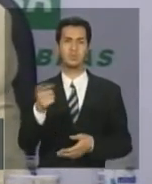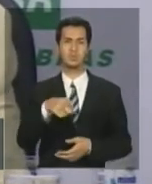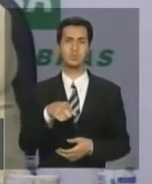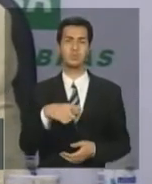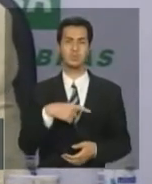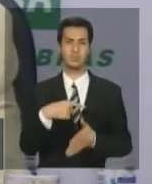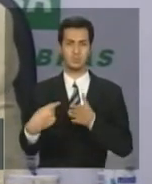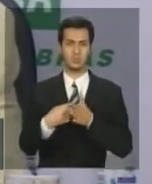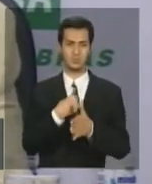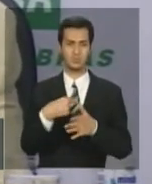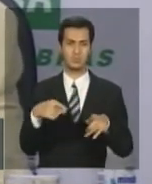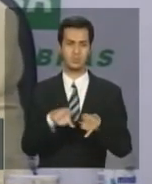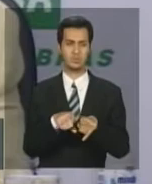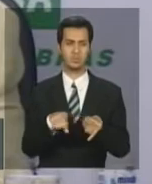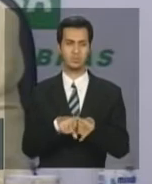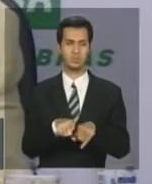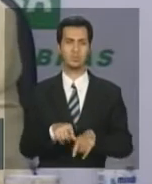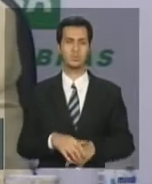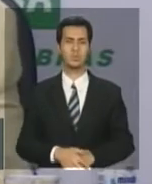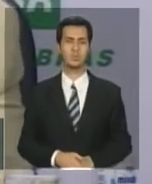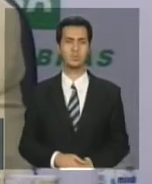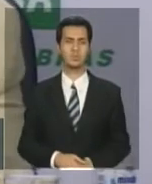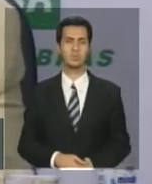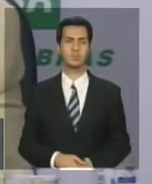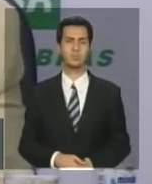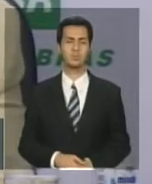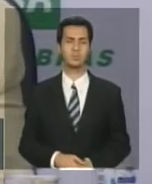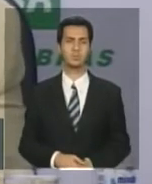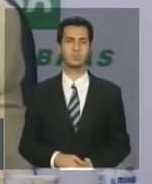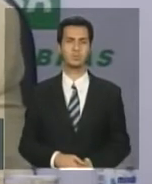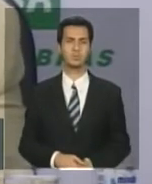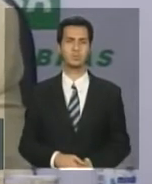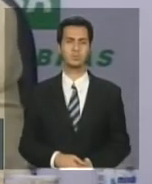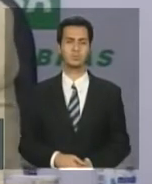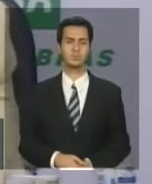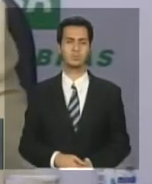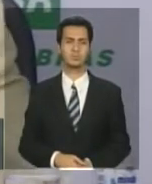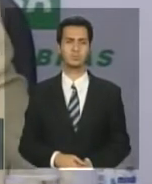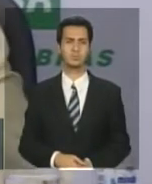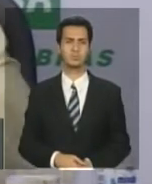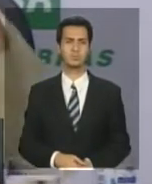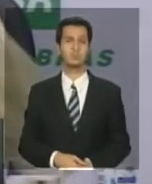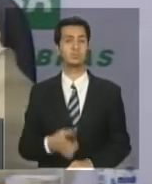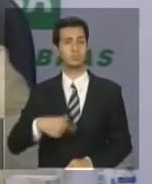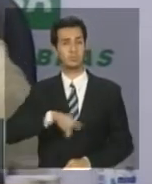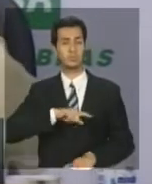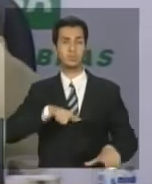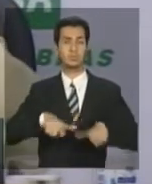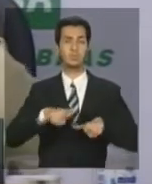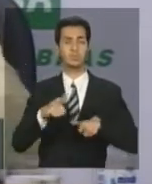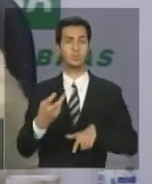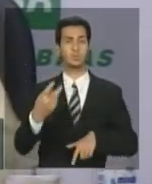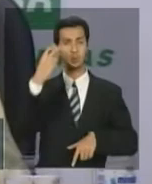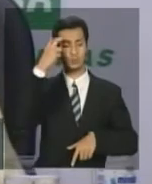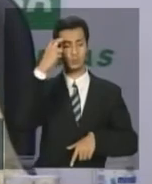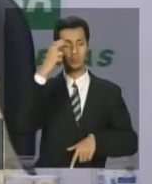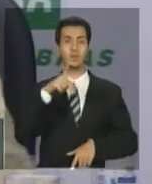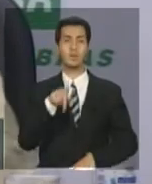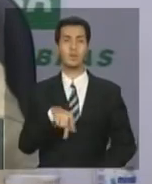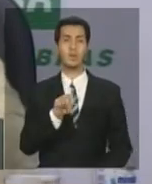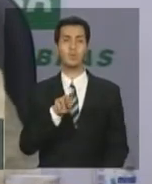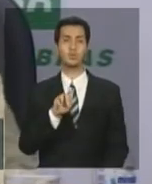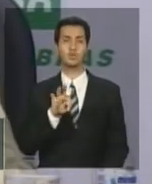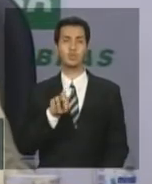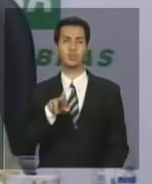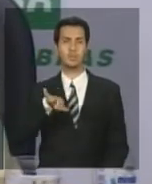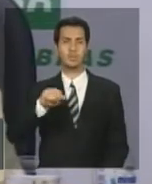seu nome, por favor? Hércules. Pois é, então, nós estamos trabalhando muito mais com uma cultura de uma auditoria